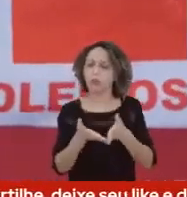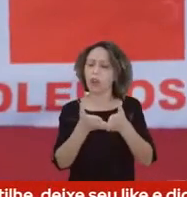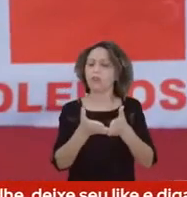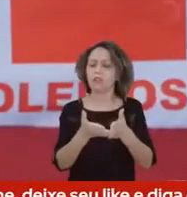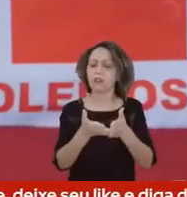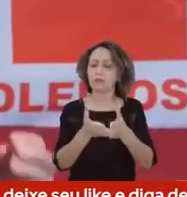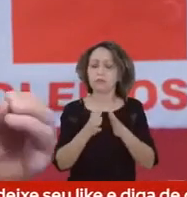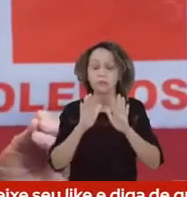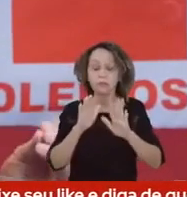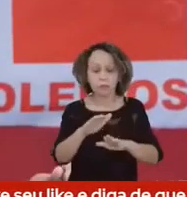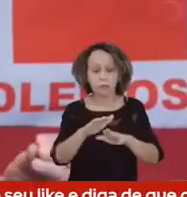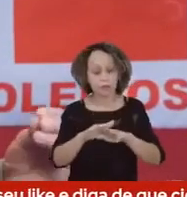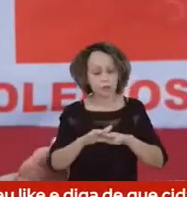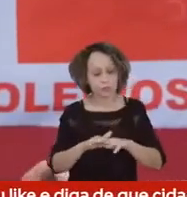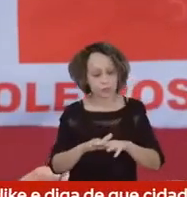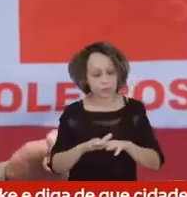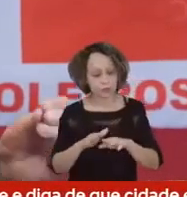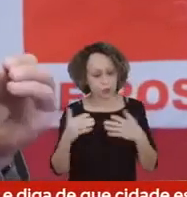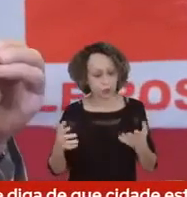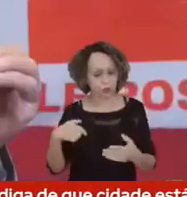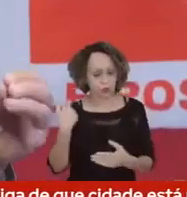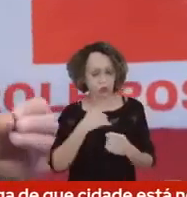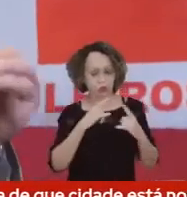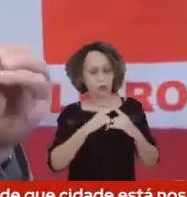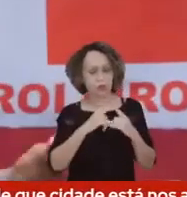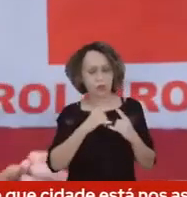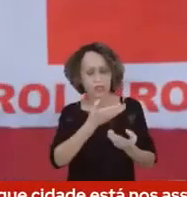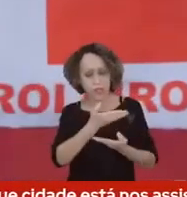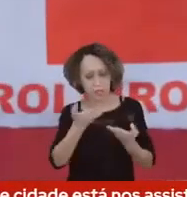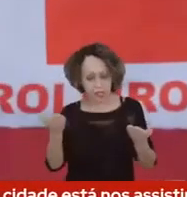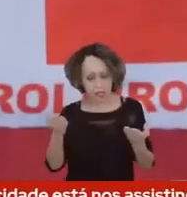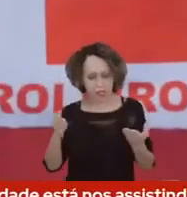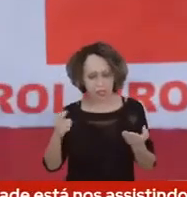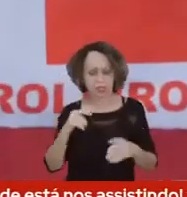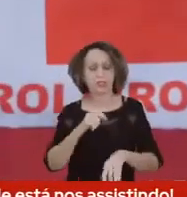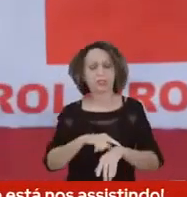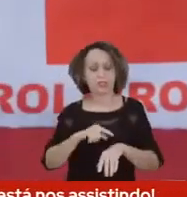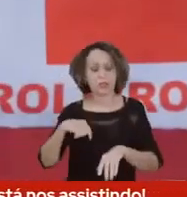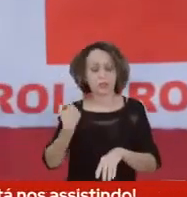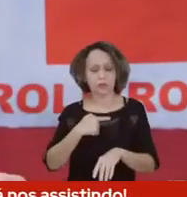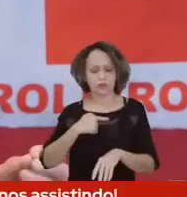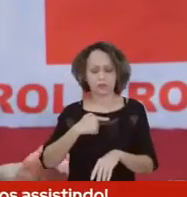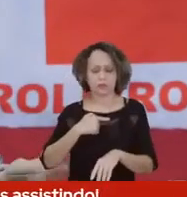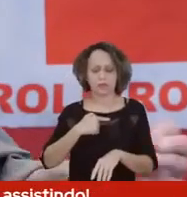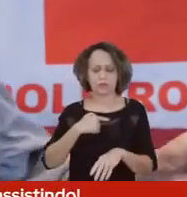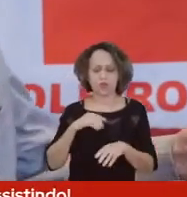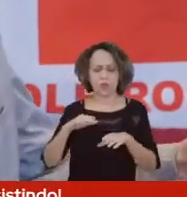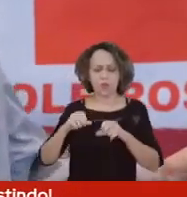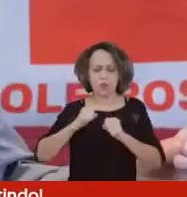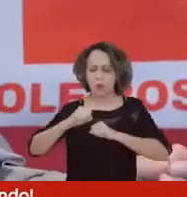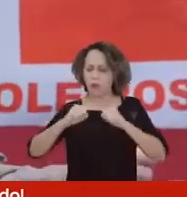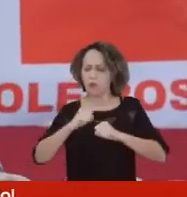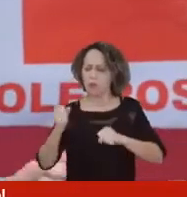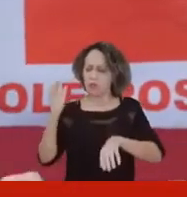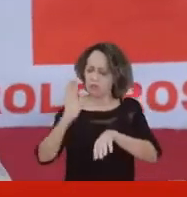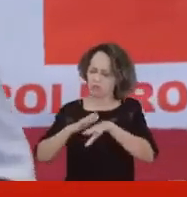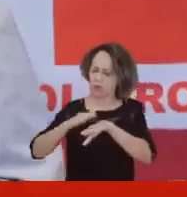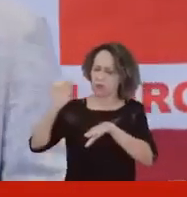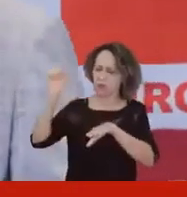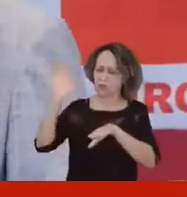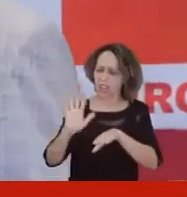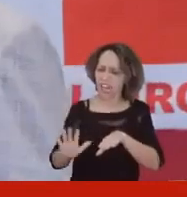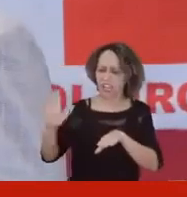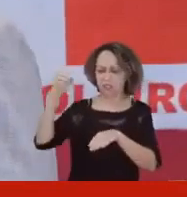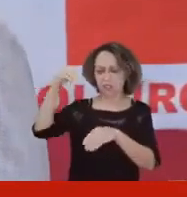movimento. Mas um movimento que seja efetivamente um movimento nacional. Se a gente pegar os discursos que os